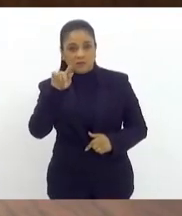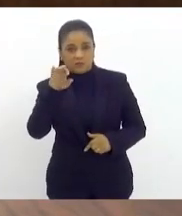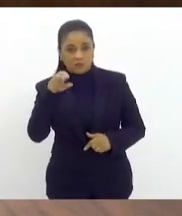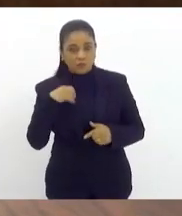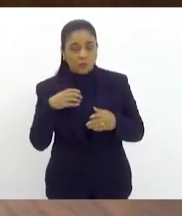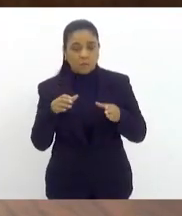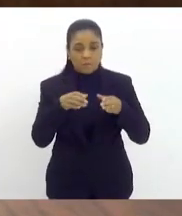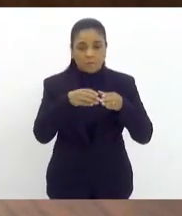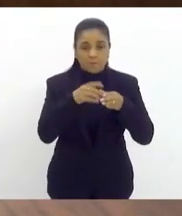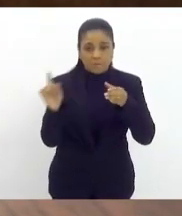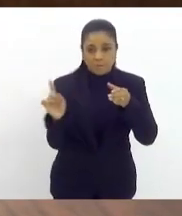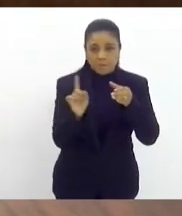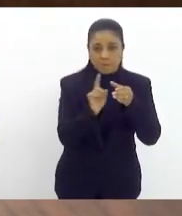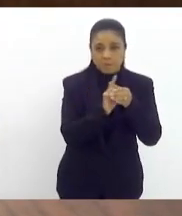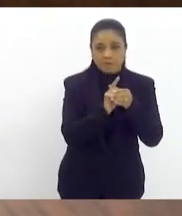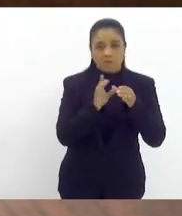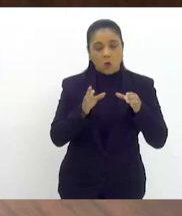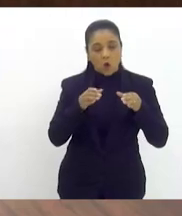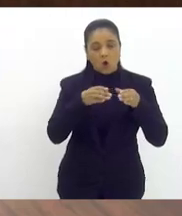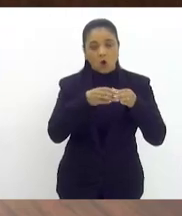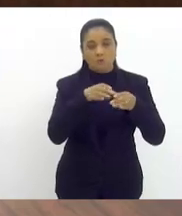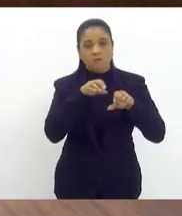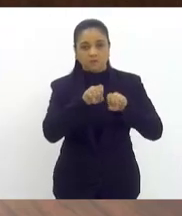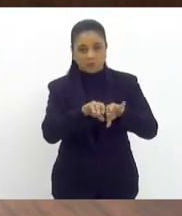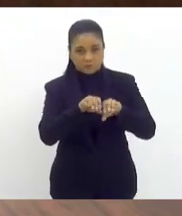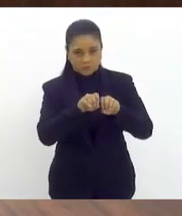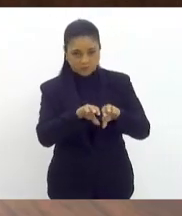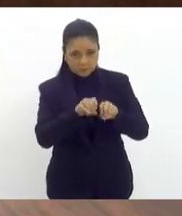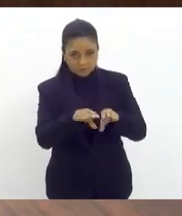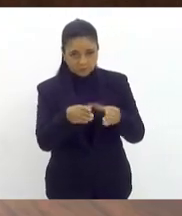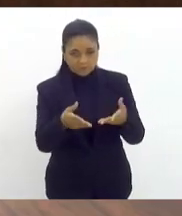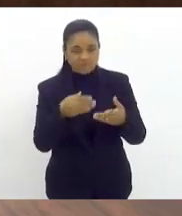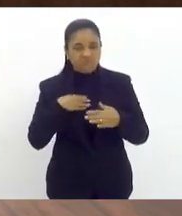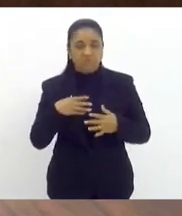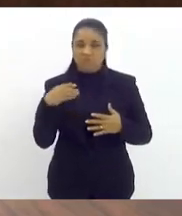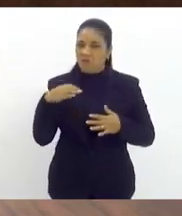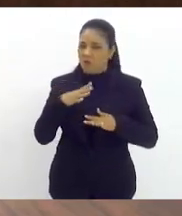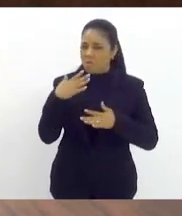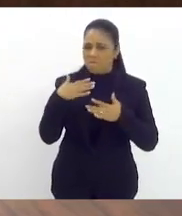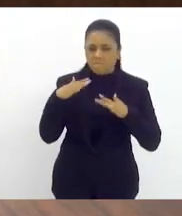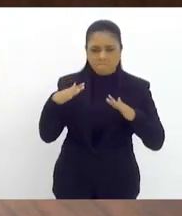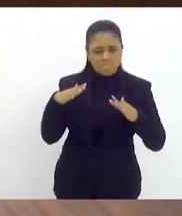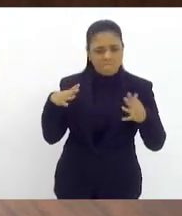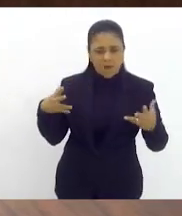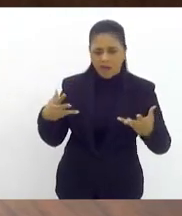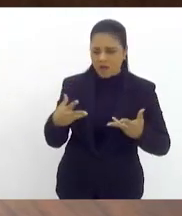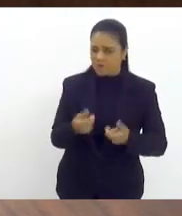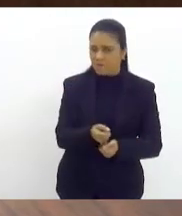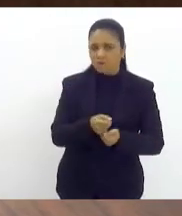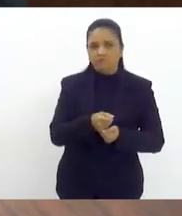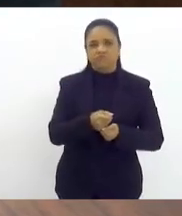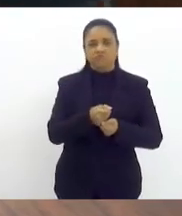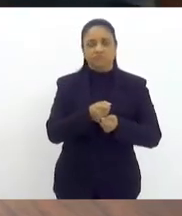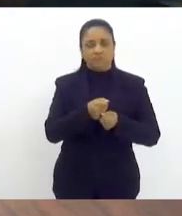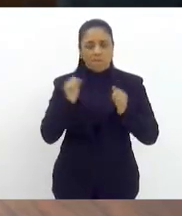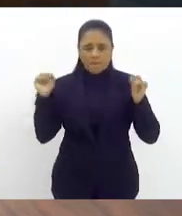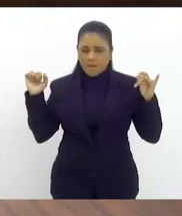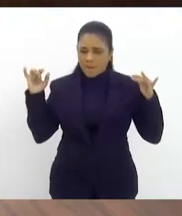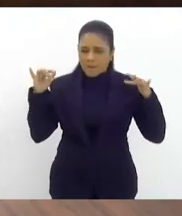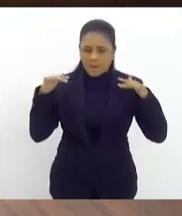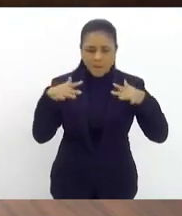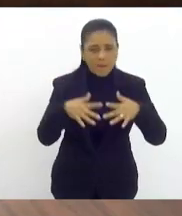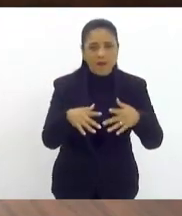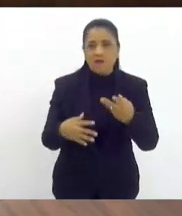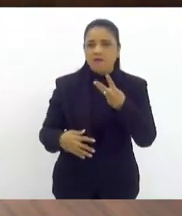Educação, e foi um sucesso total. Câmara lotada, mais de 300 pessoas